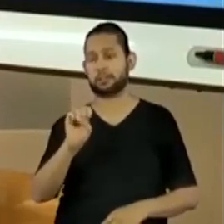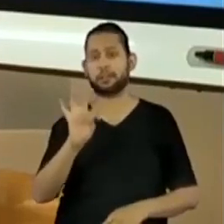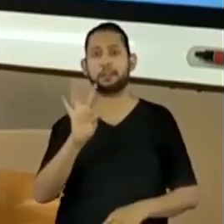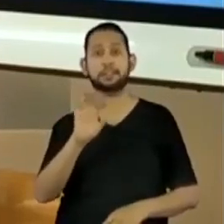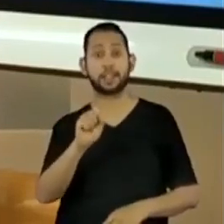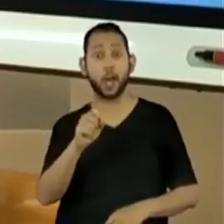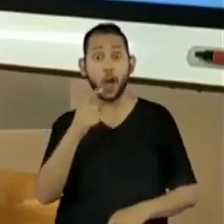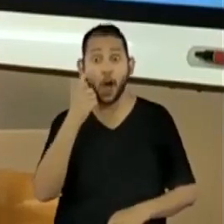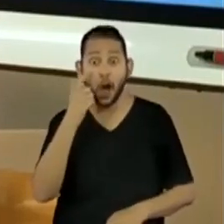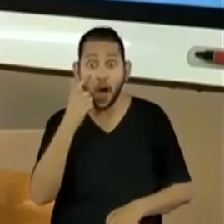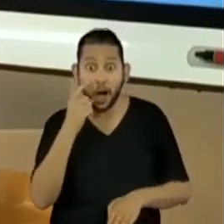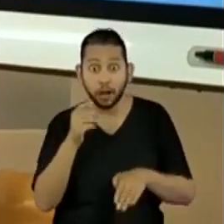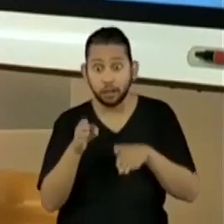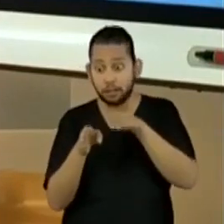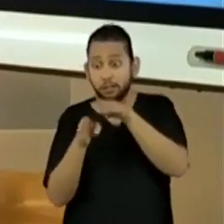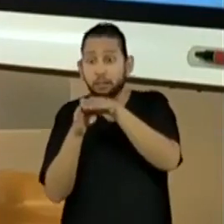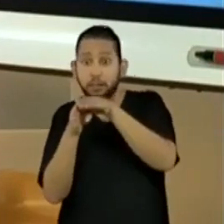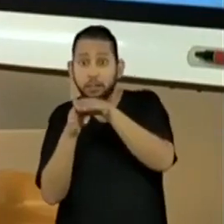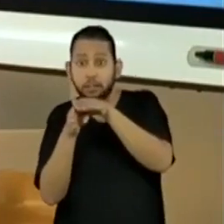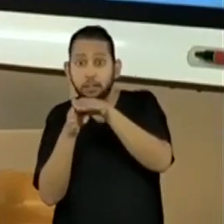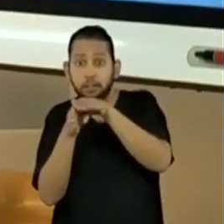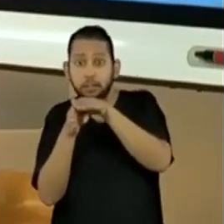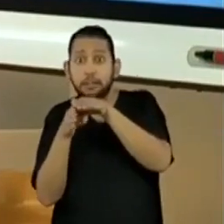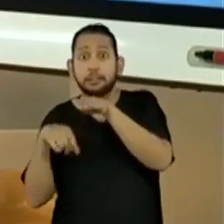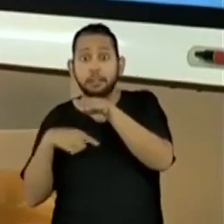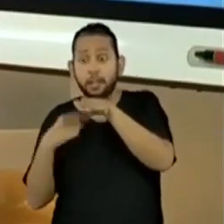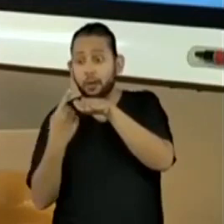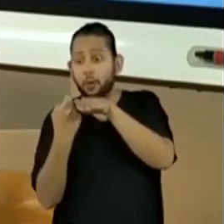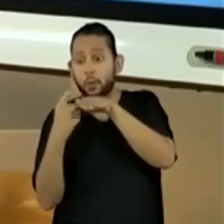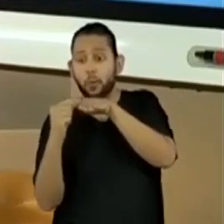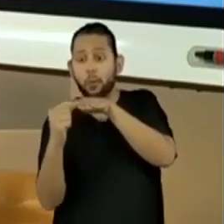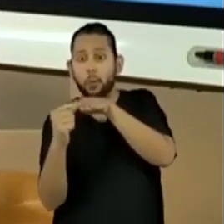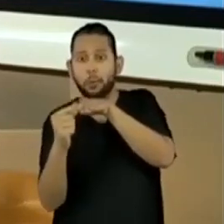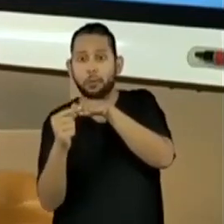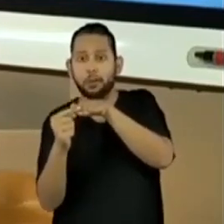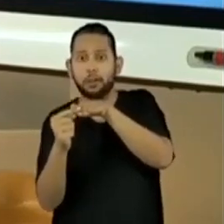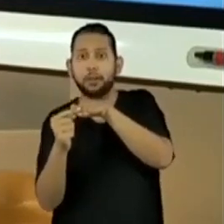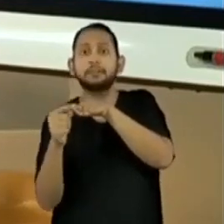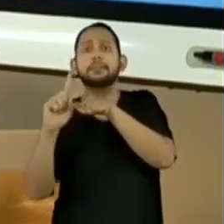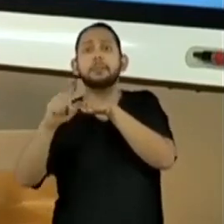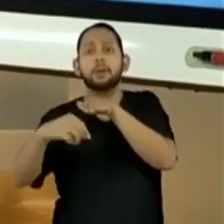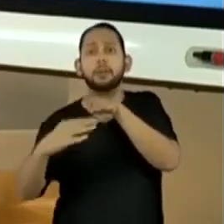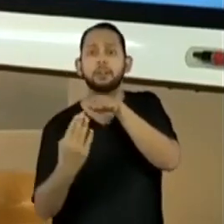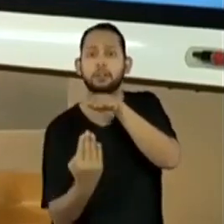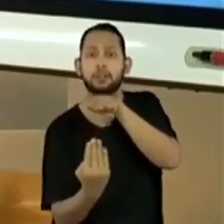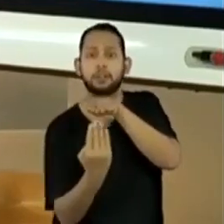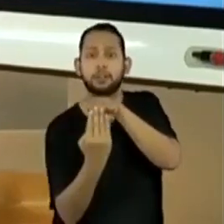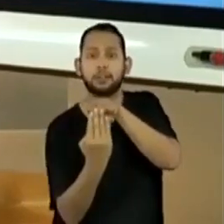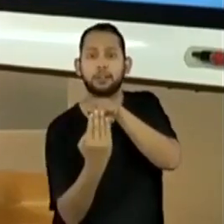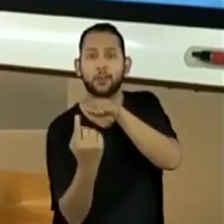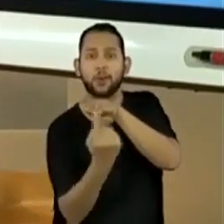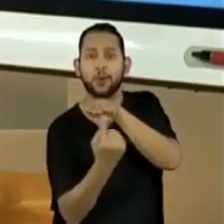vindo aqui, uma aresta vindo aqui, e elas se encontram nessa pontinha aqui. Essa